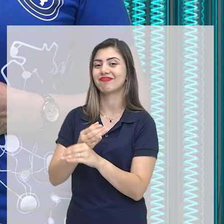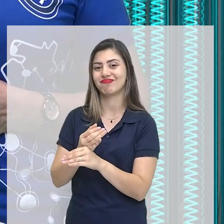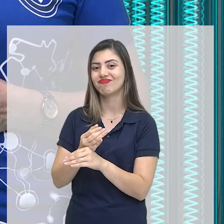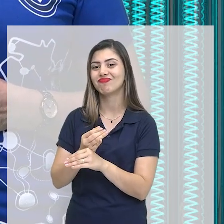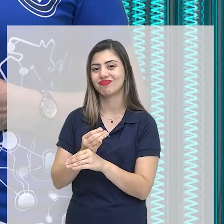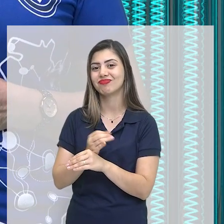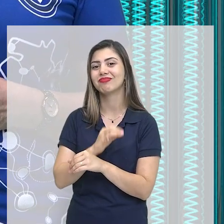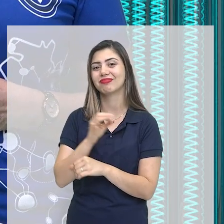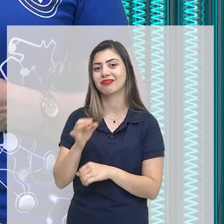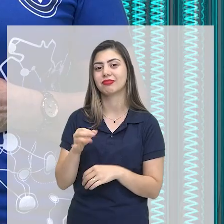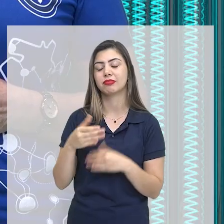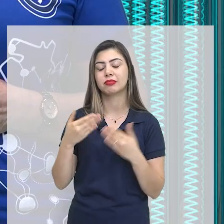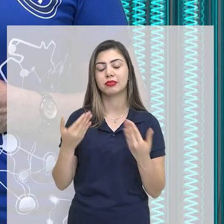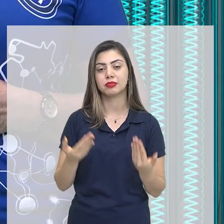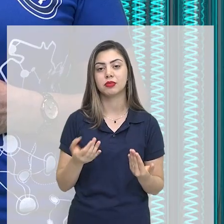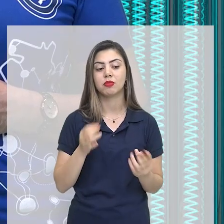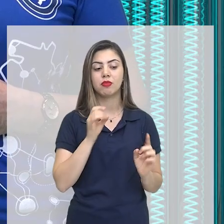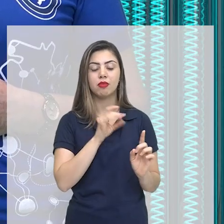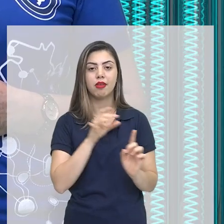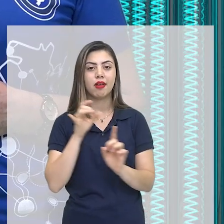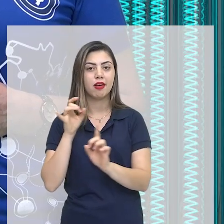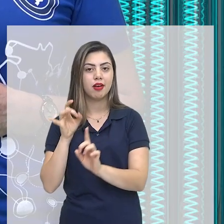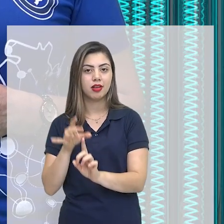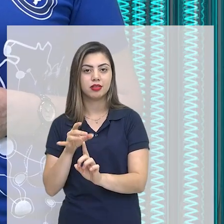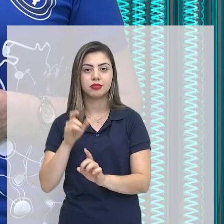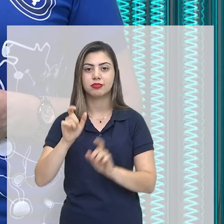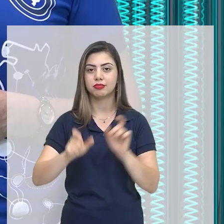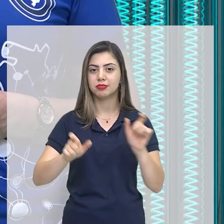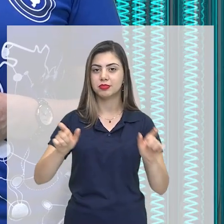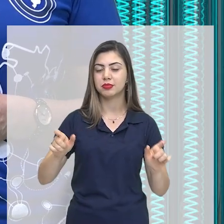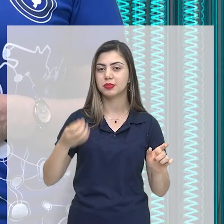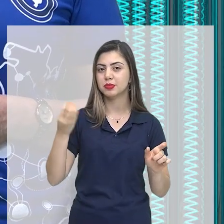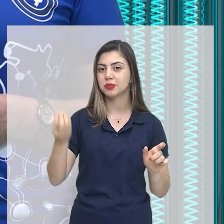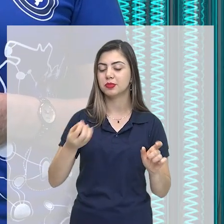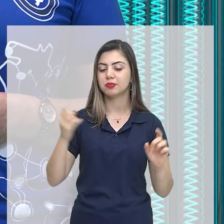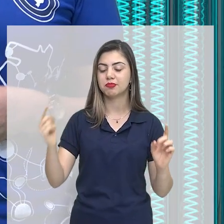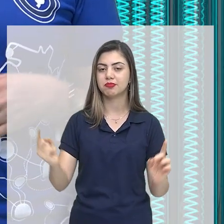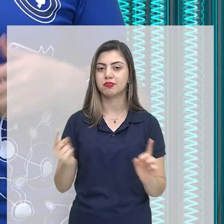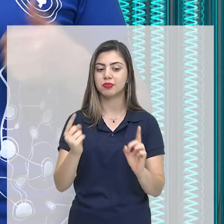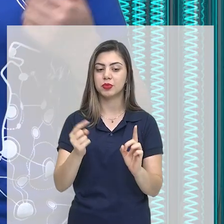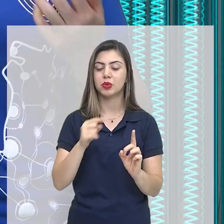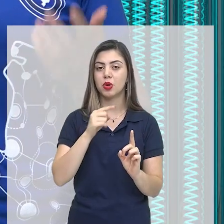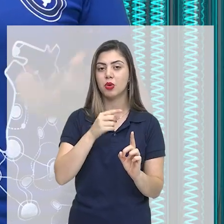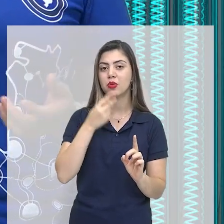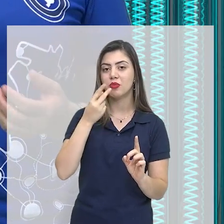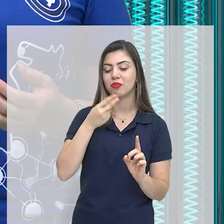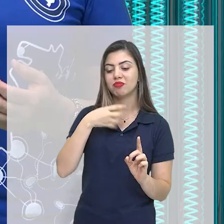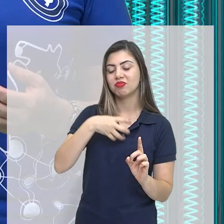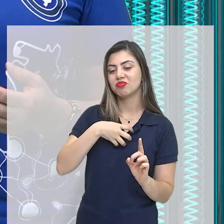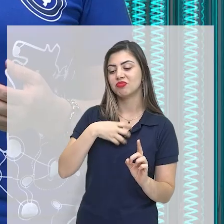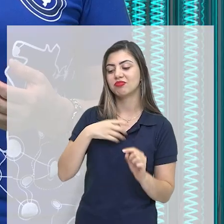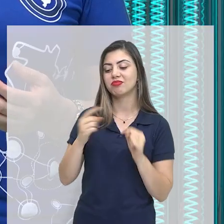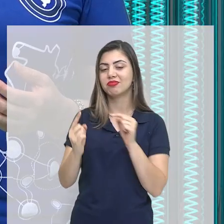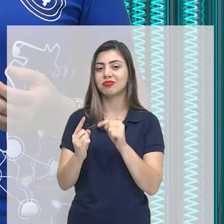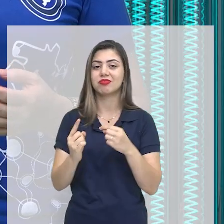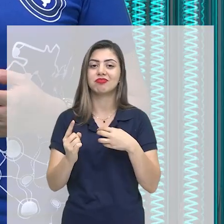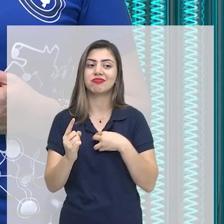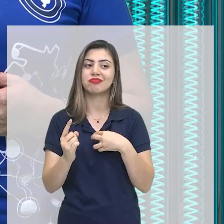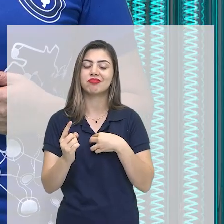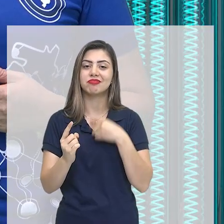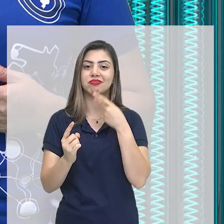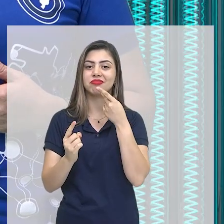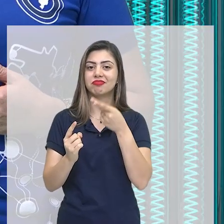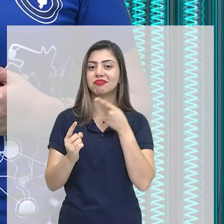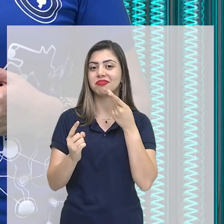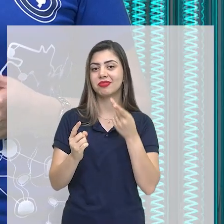dizendo. Então, para cada um desses personagens, um fala a sua maneira e o outro,